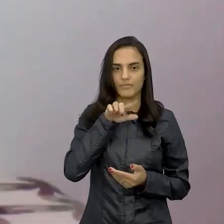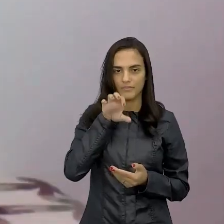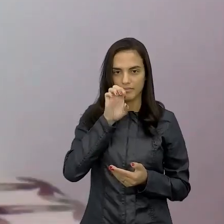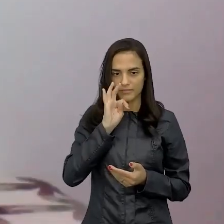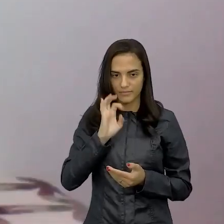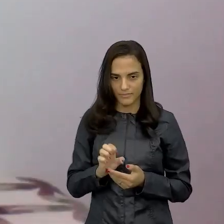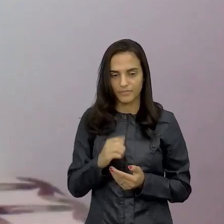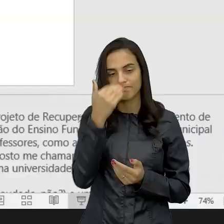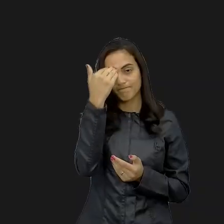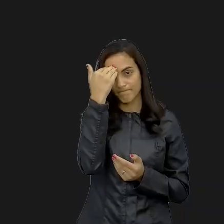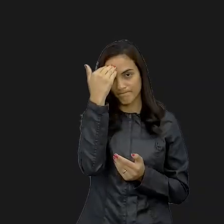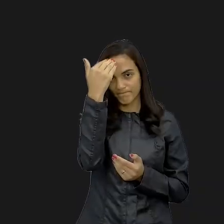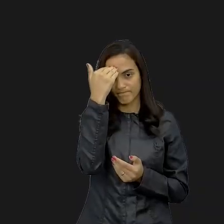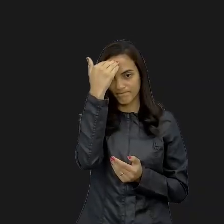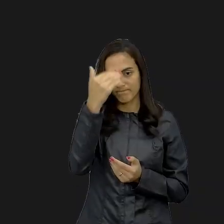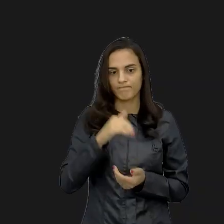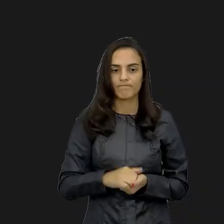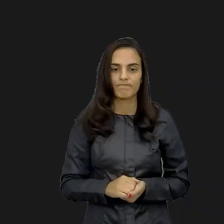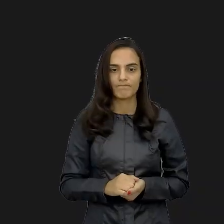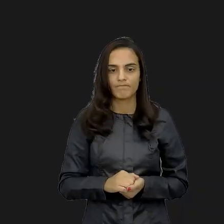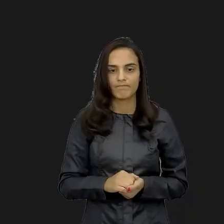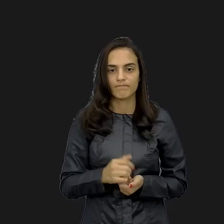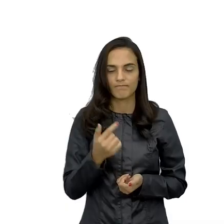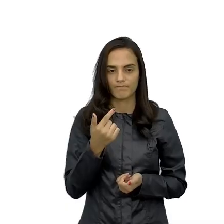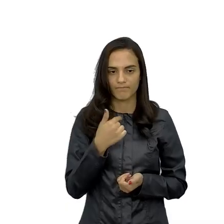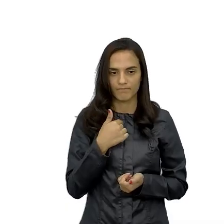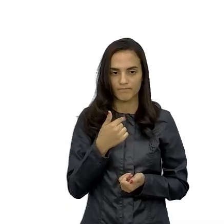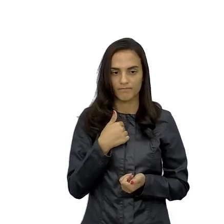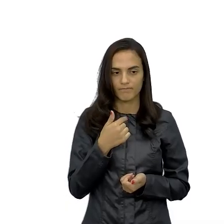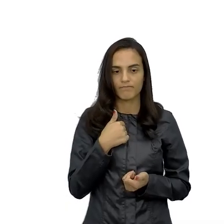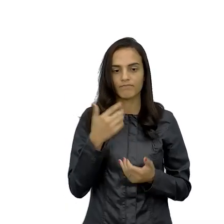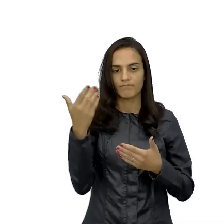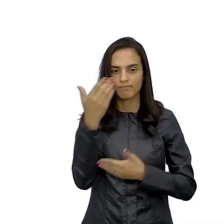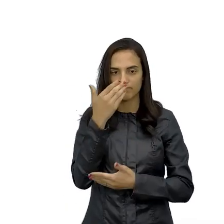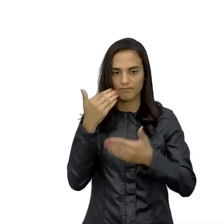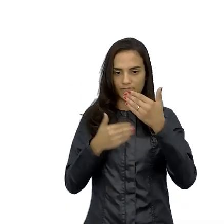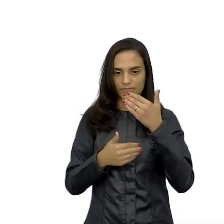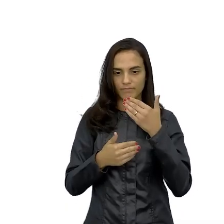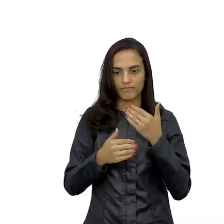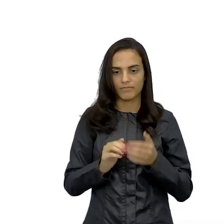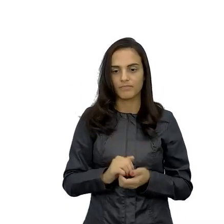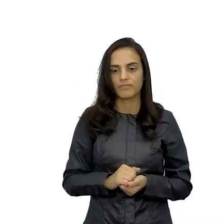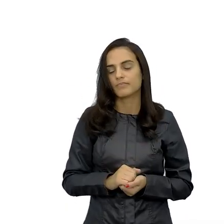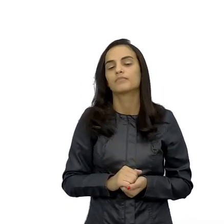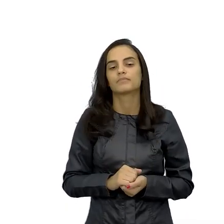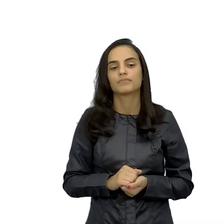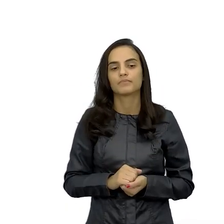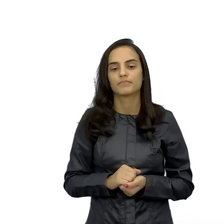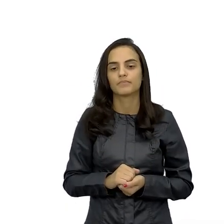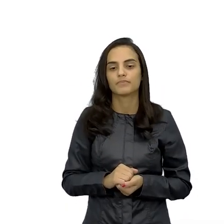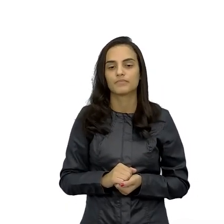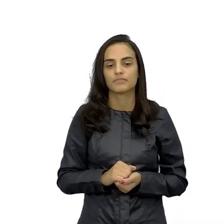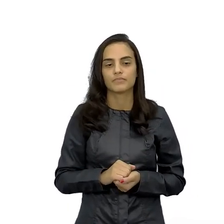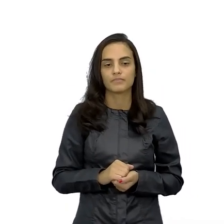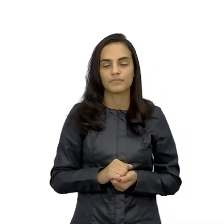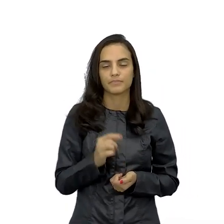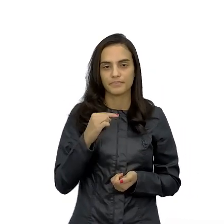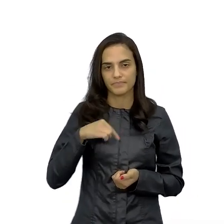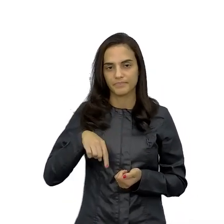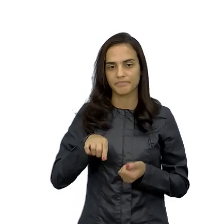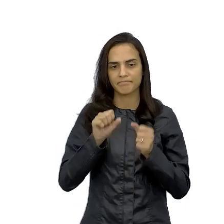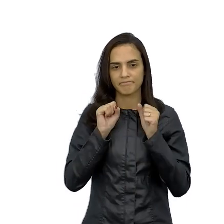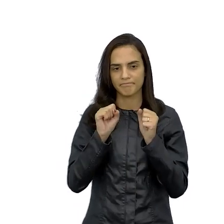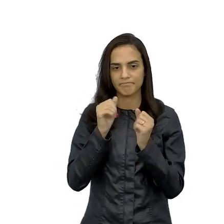Obrigada, Cris. Então, eu estou subindo aqui os nossos slides, e para que a gente